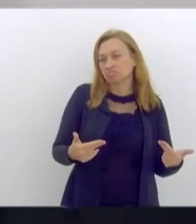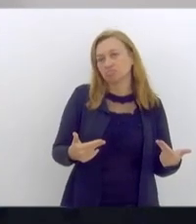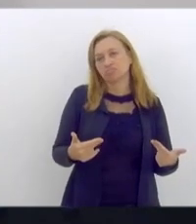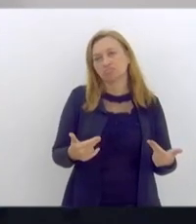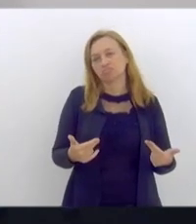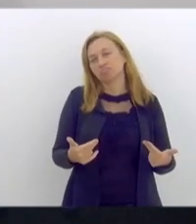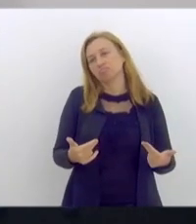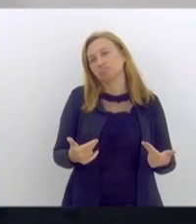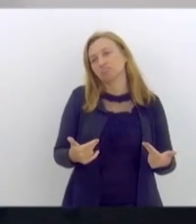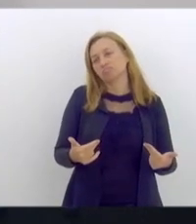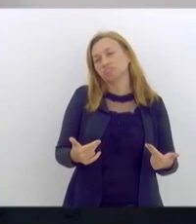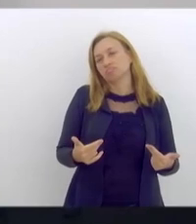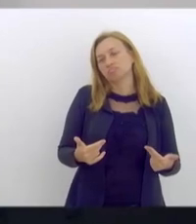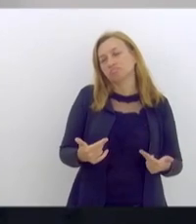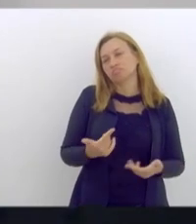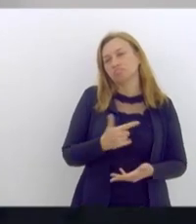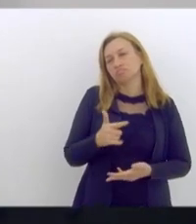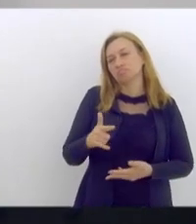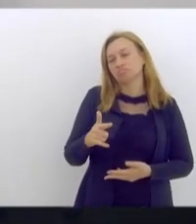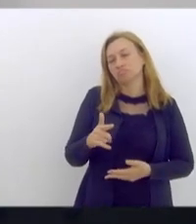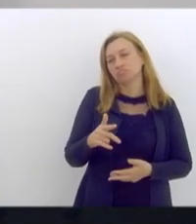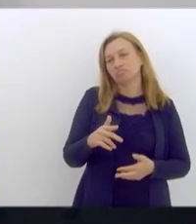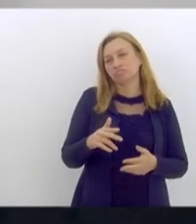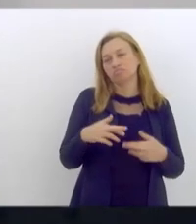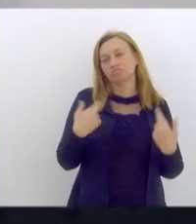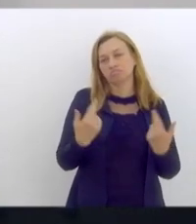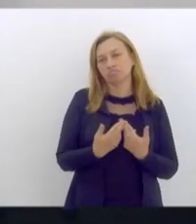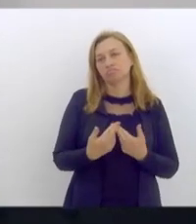não aparece a